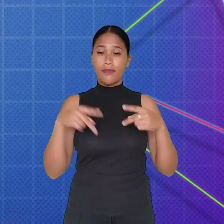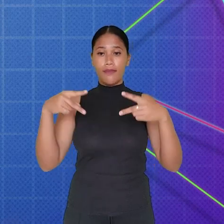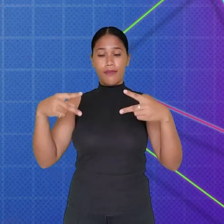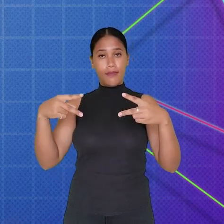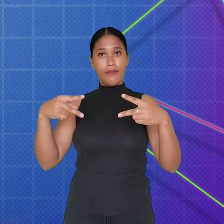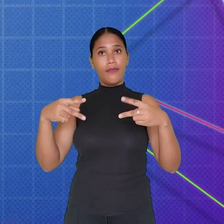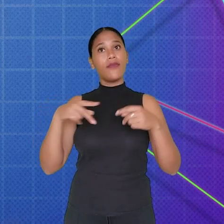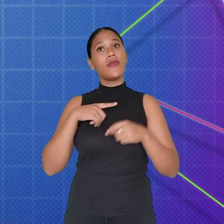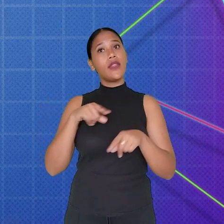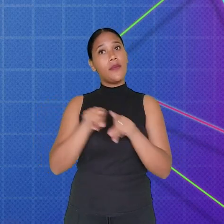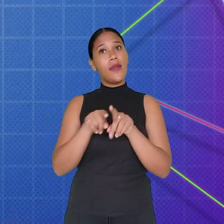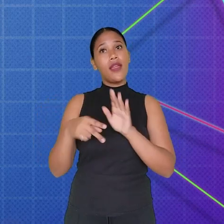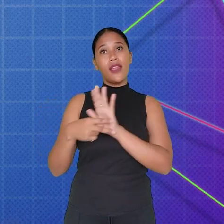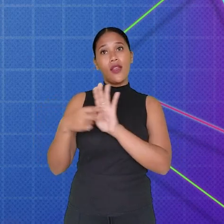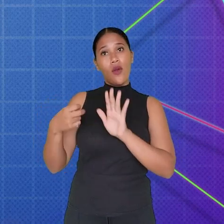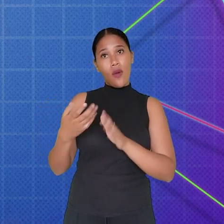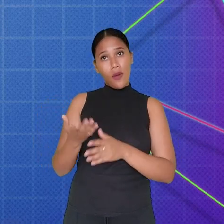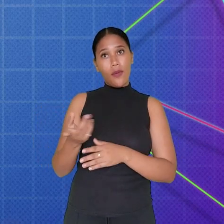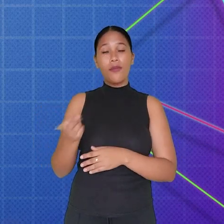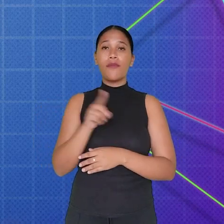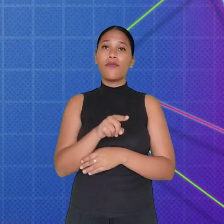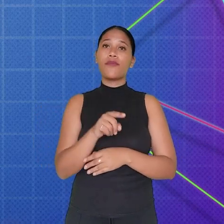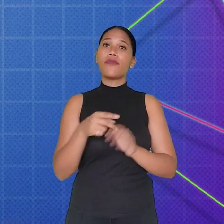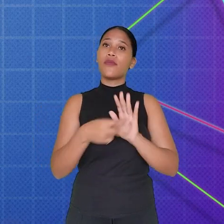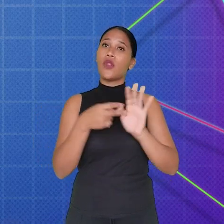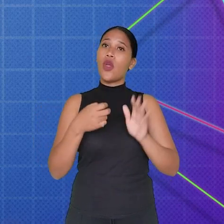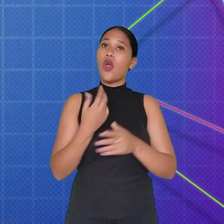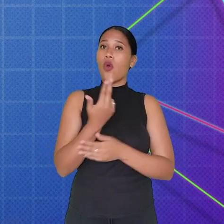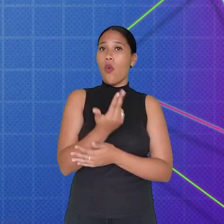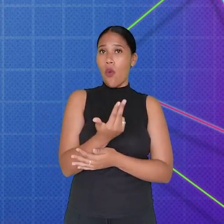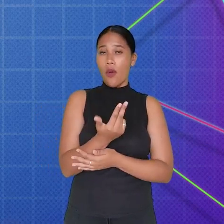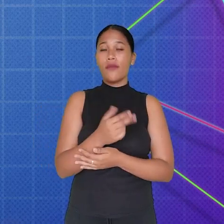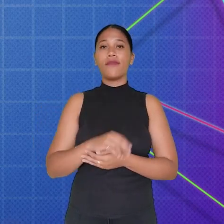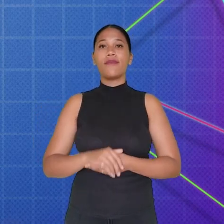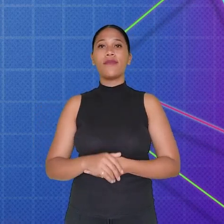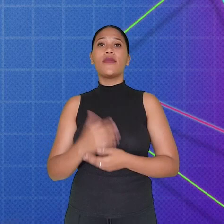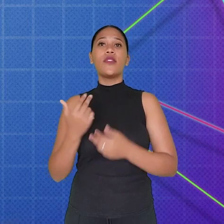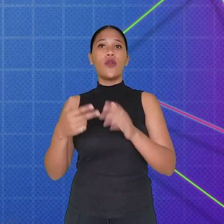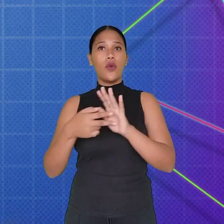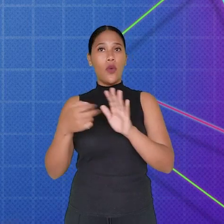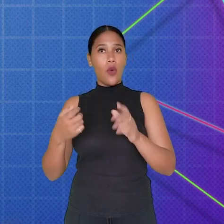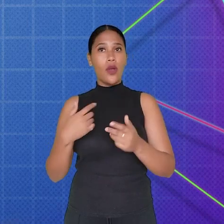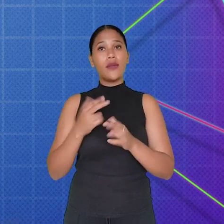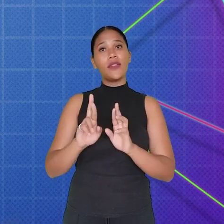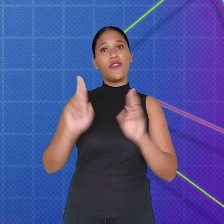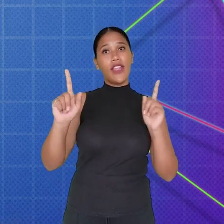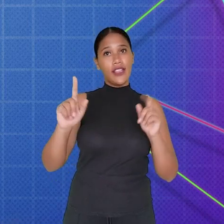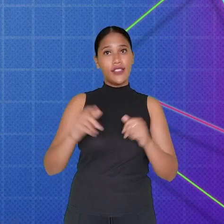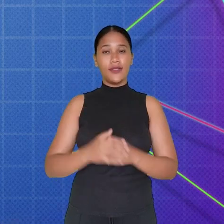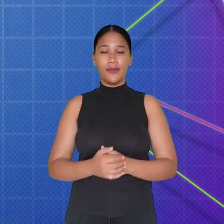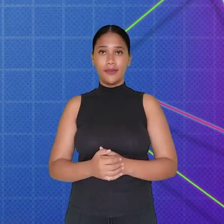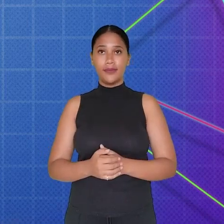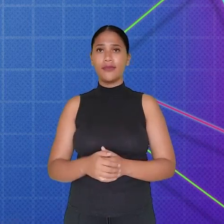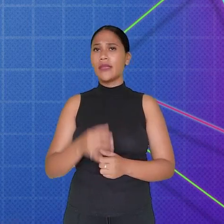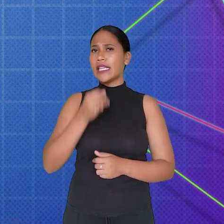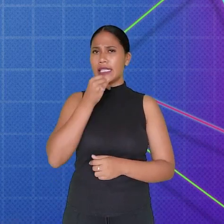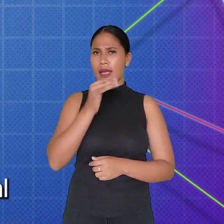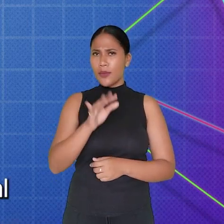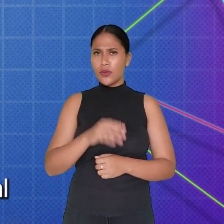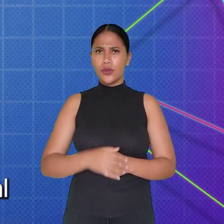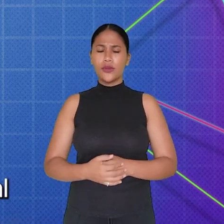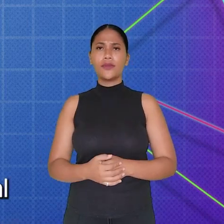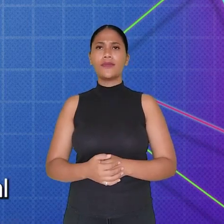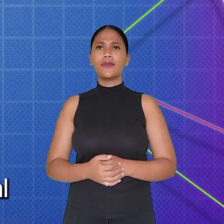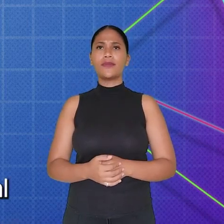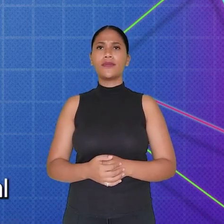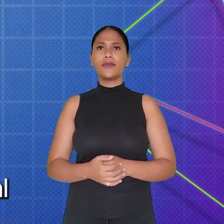e diferente de. Vejamos alguns exemplos. Bool maior igual a x maior que y,